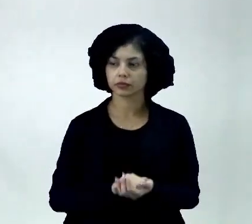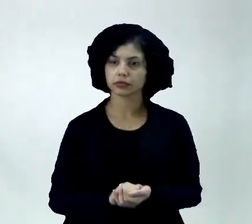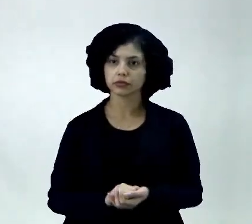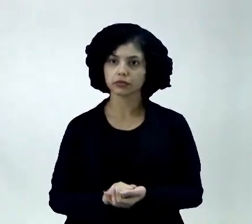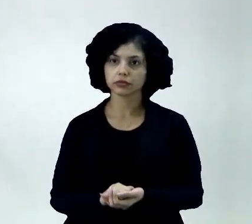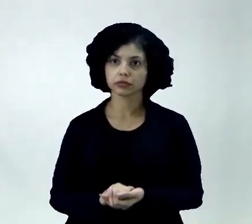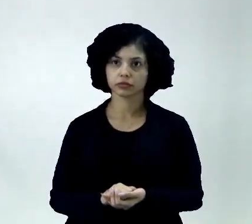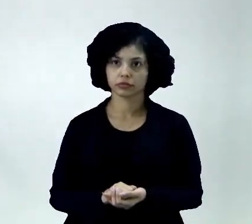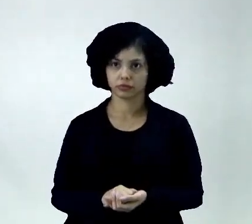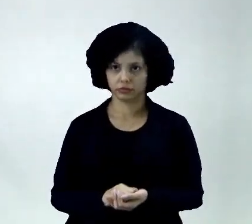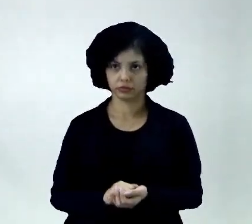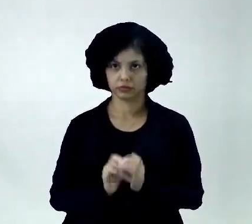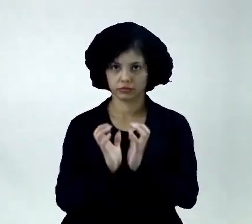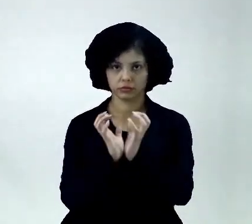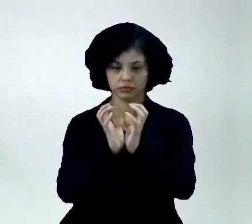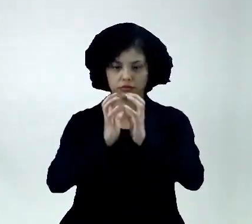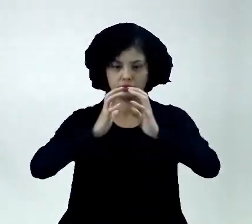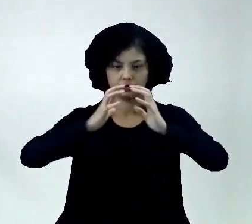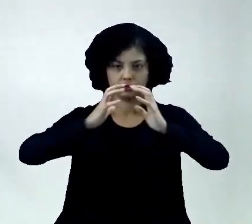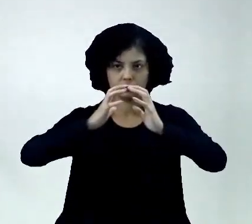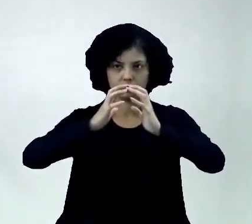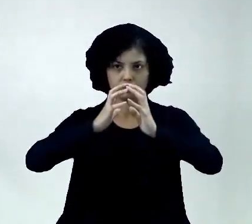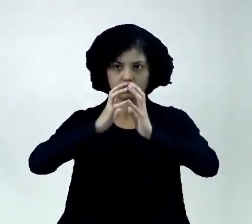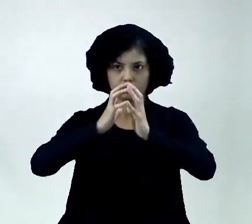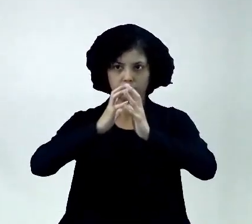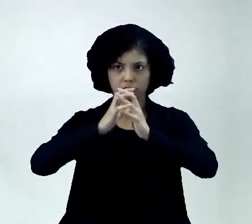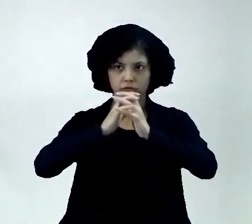importante, a estrutura do crânio,